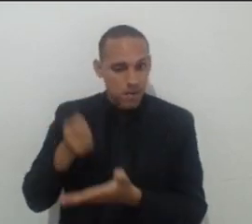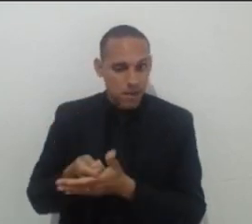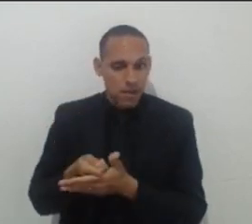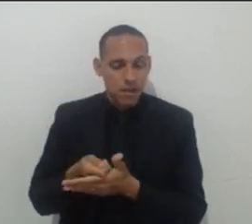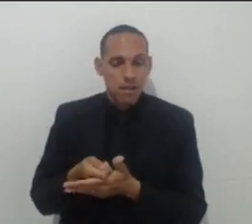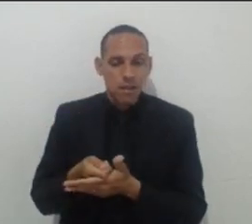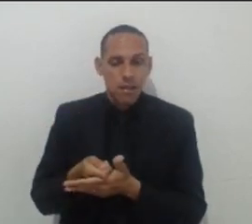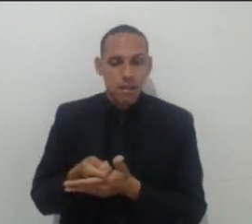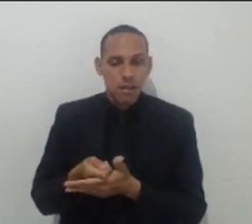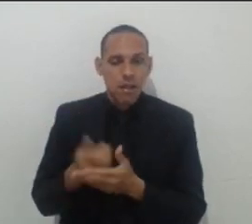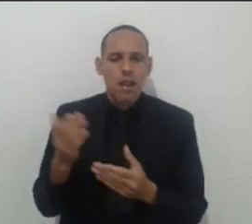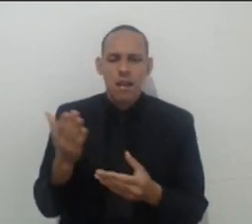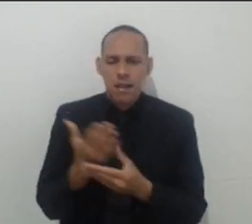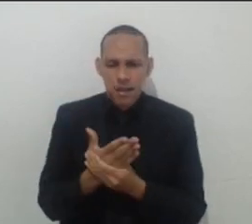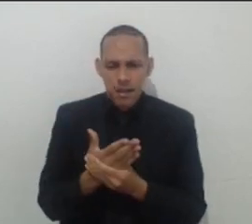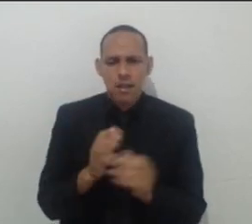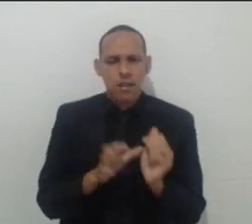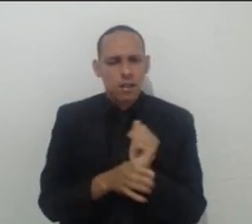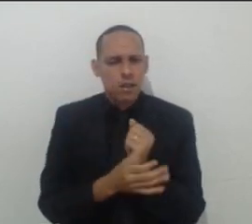essas ações, esses seguros,